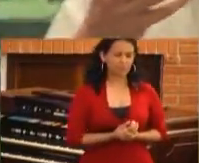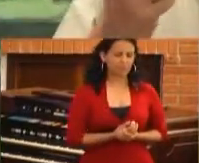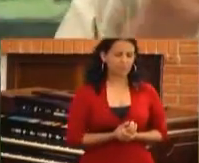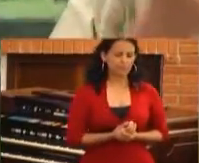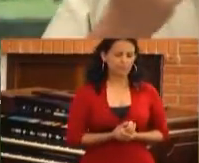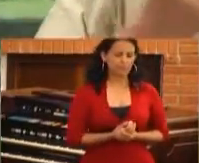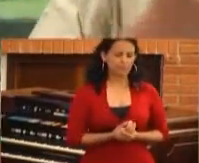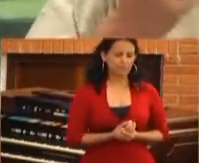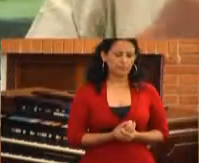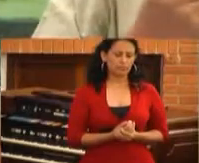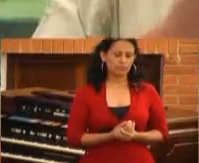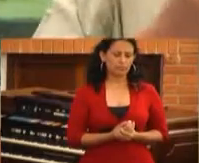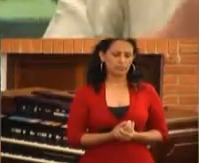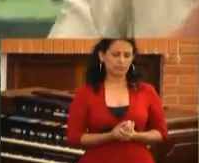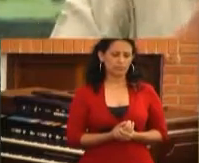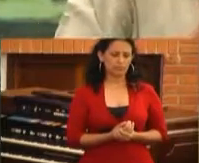de